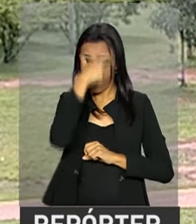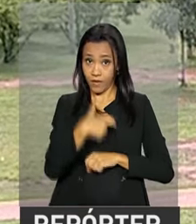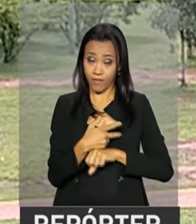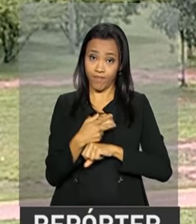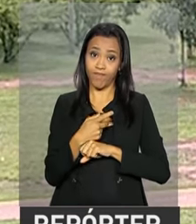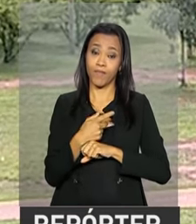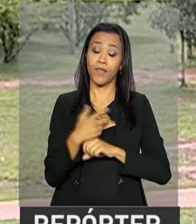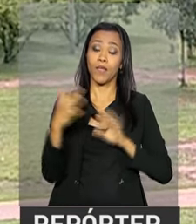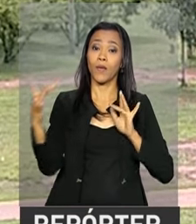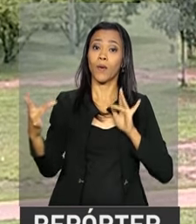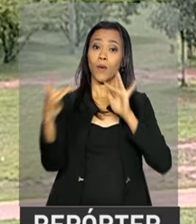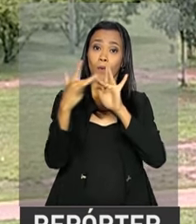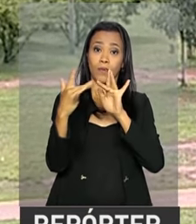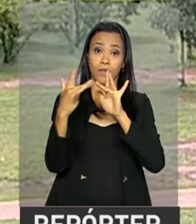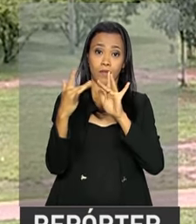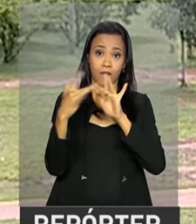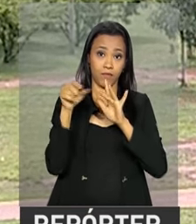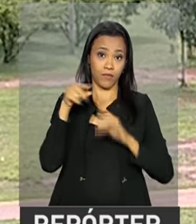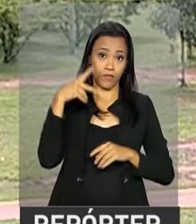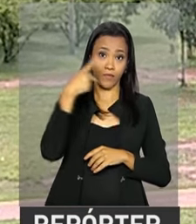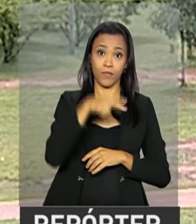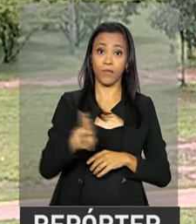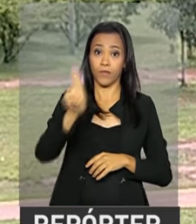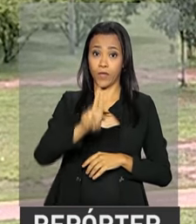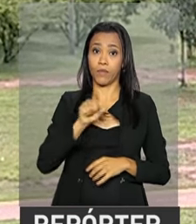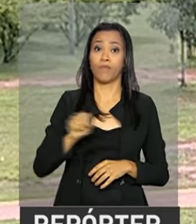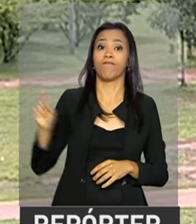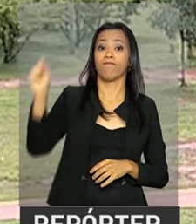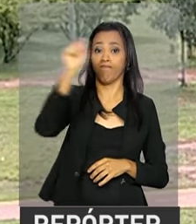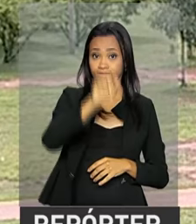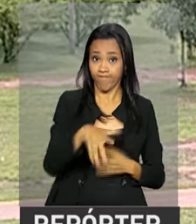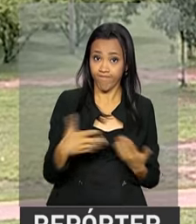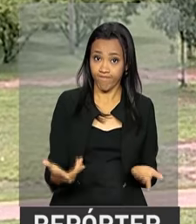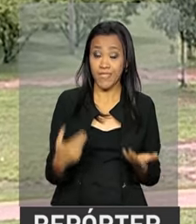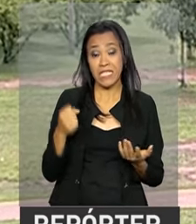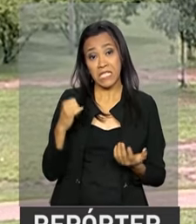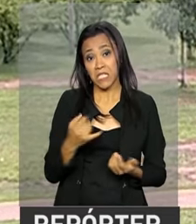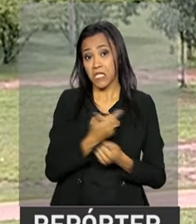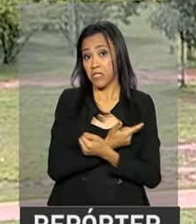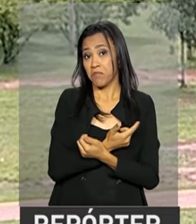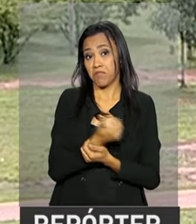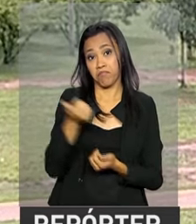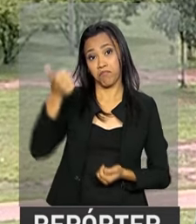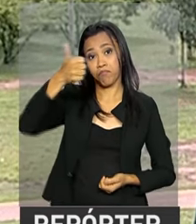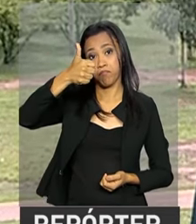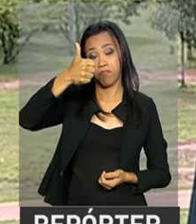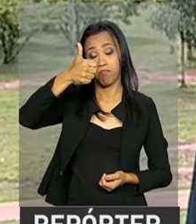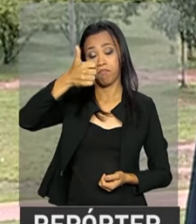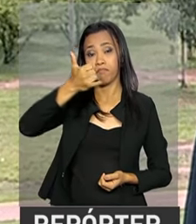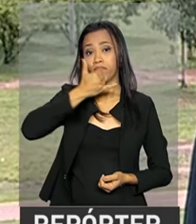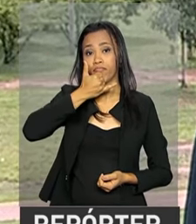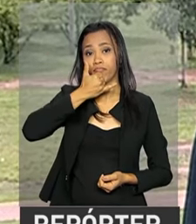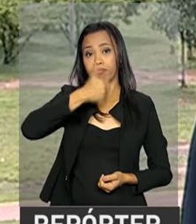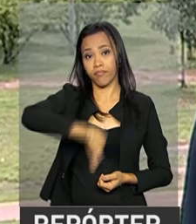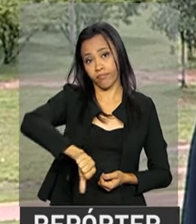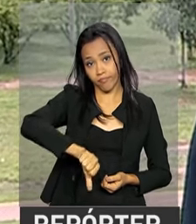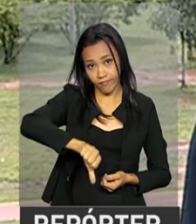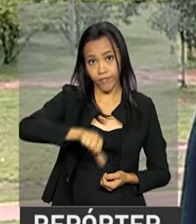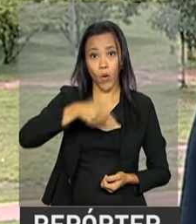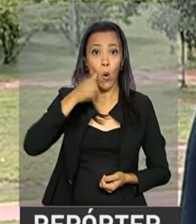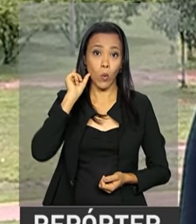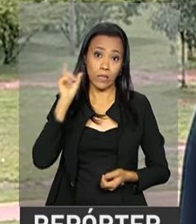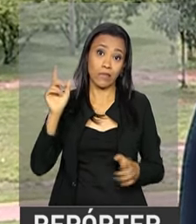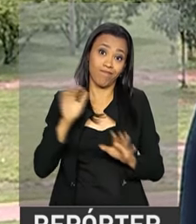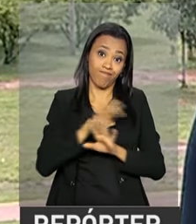entrar em contato com a instituição. Bom, caso ele não tenha sorte, tenha terminado mesmo essa matrícula